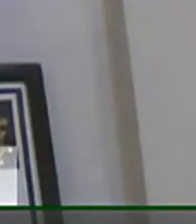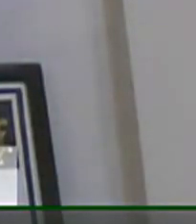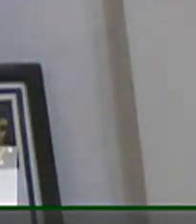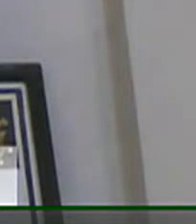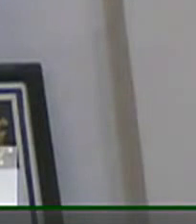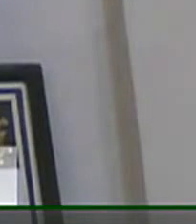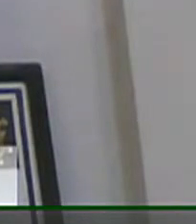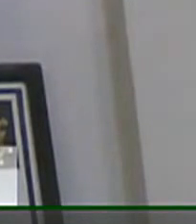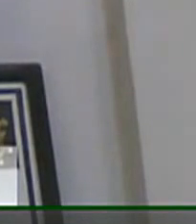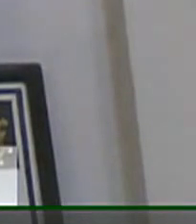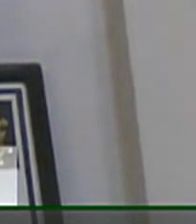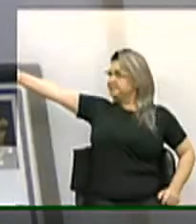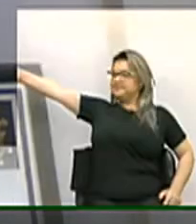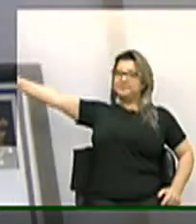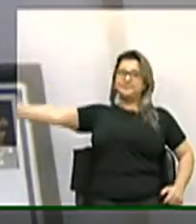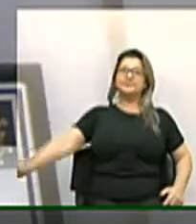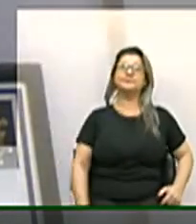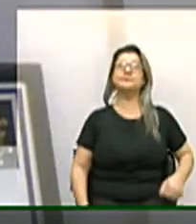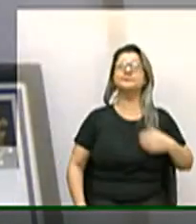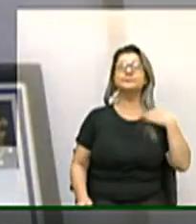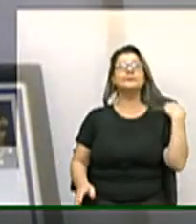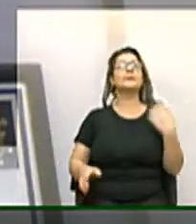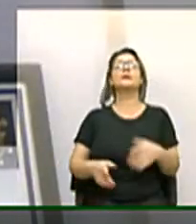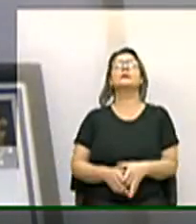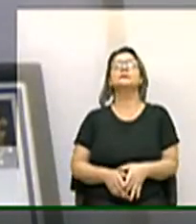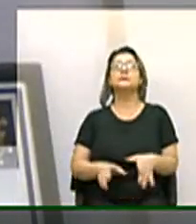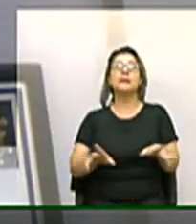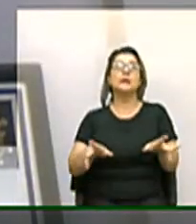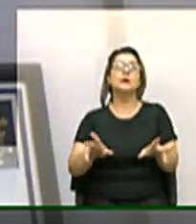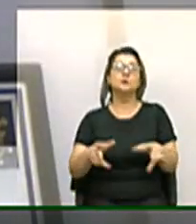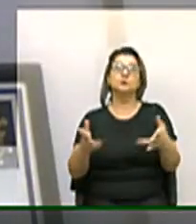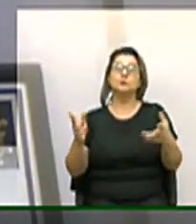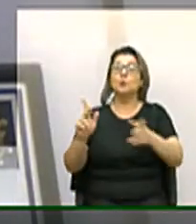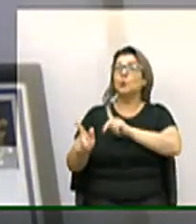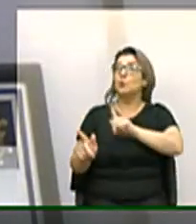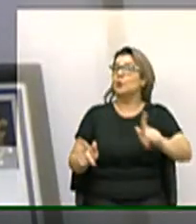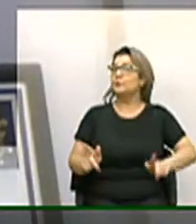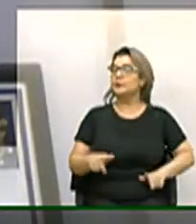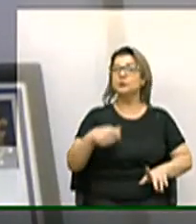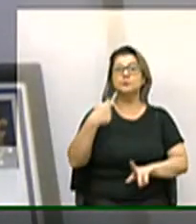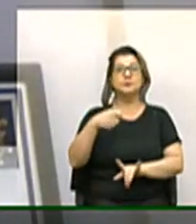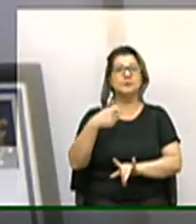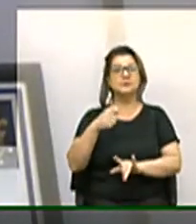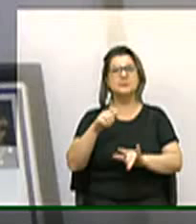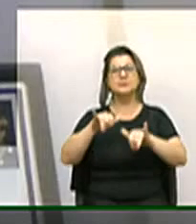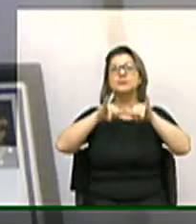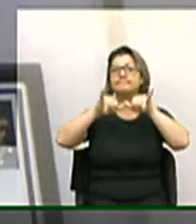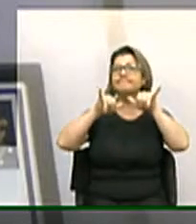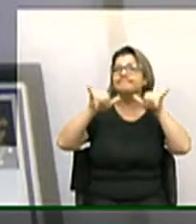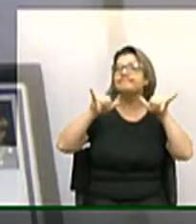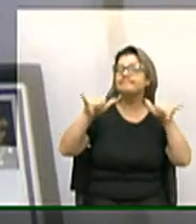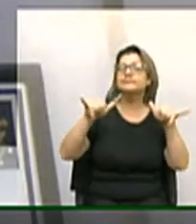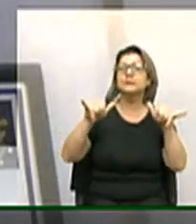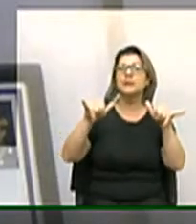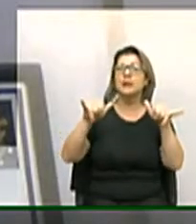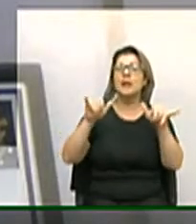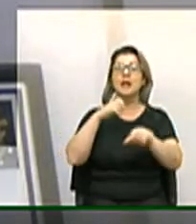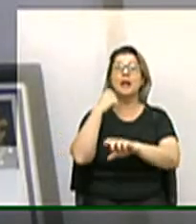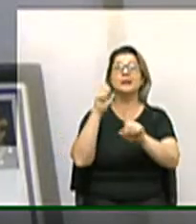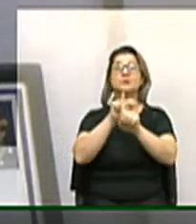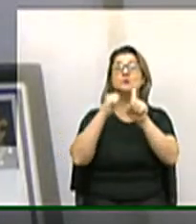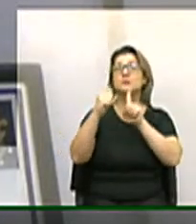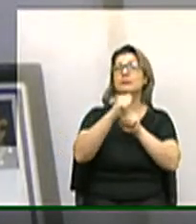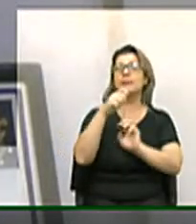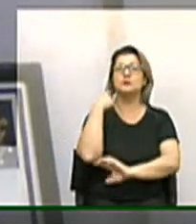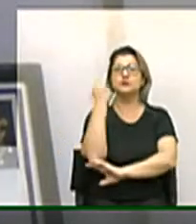deve prestar esclarecimentos a essa casa e à sociedade gaúcha. A afirmação forte que eu faço é a seguinte: o governo do